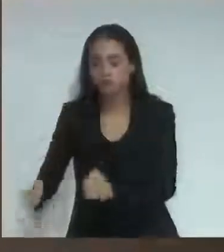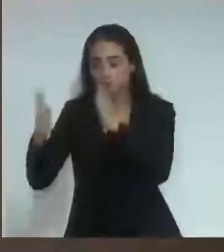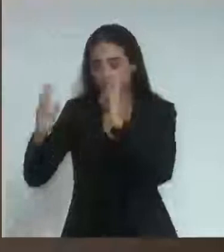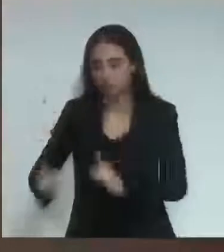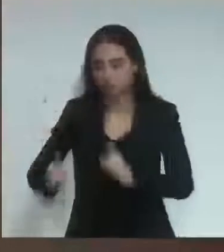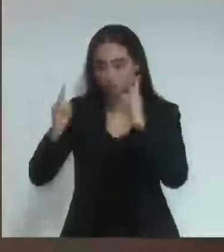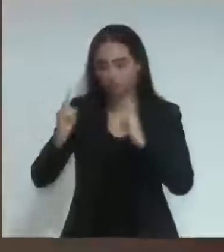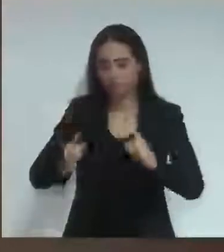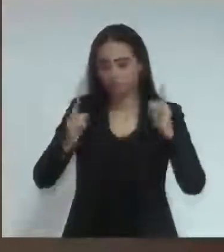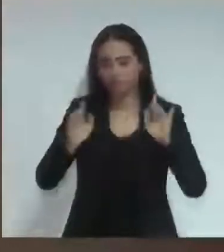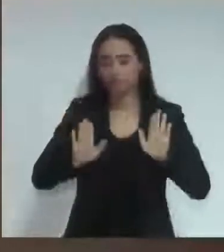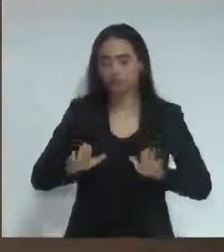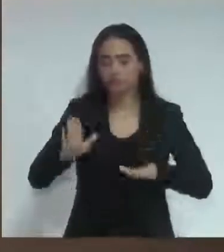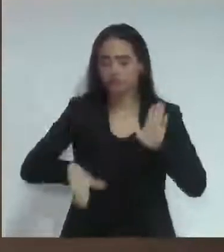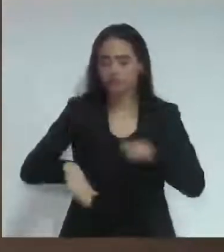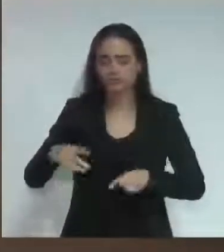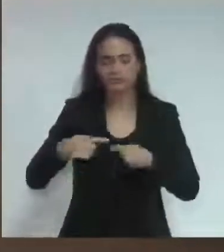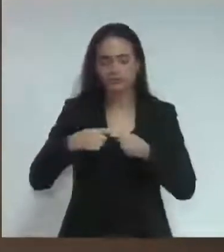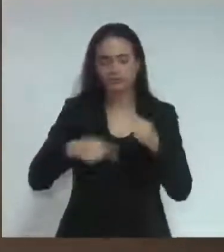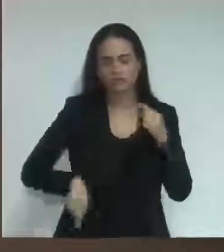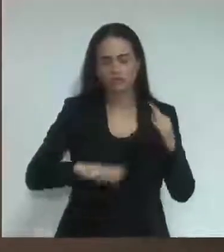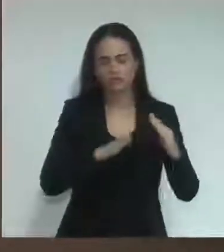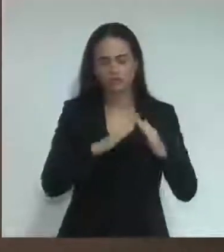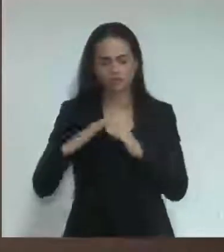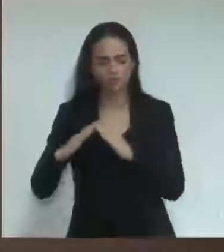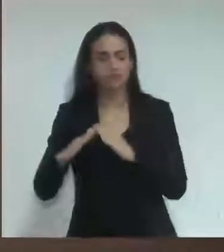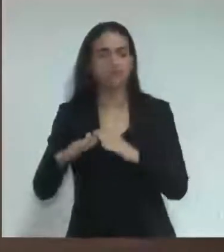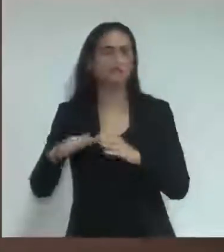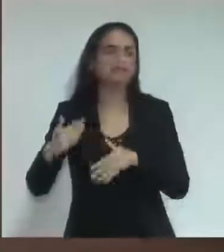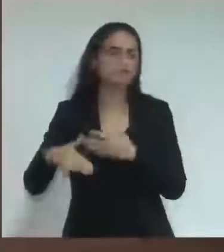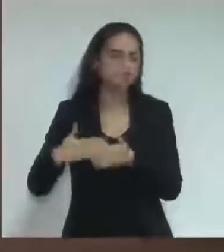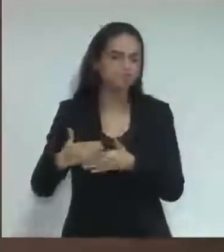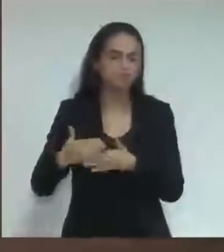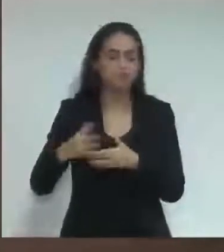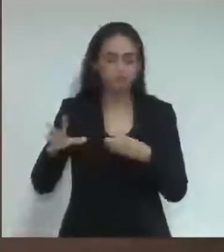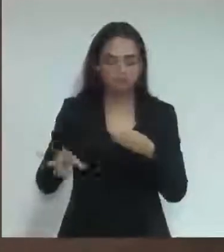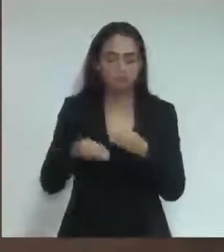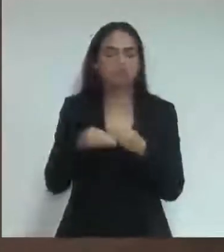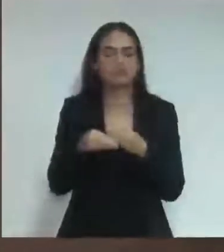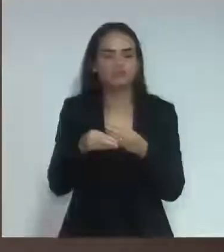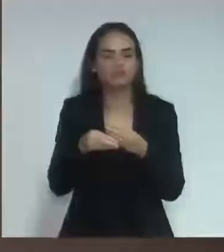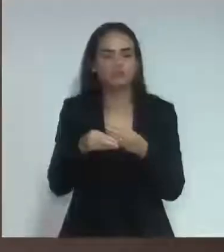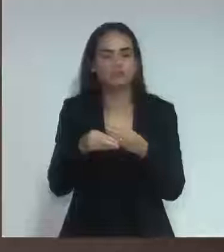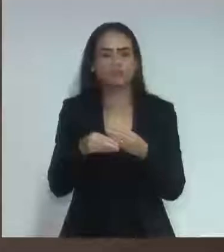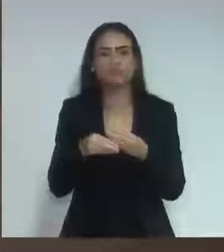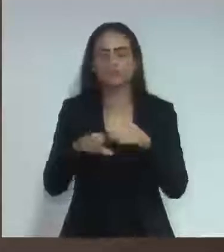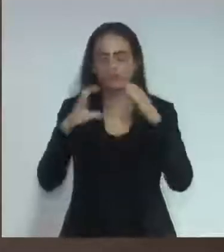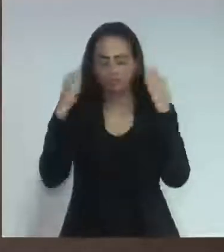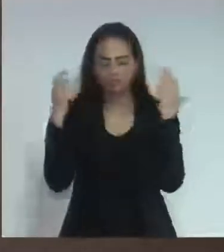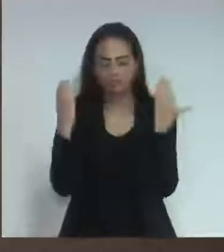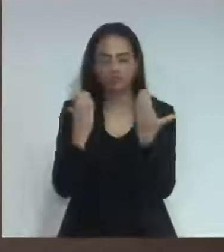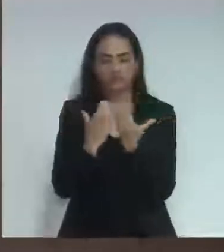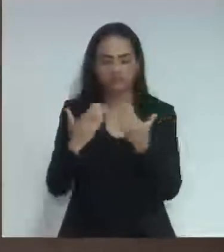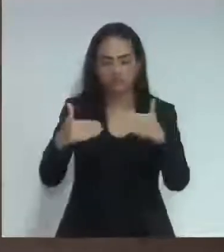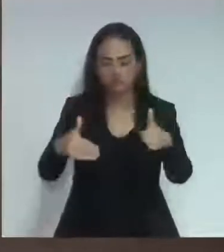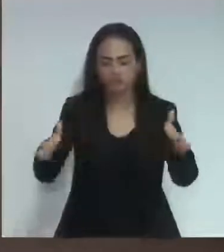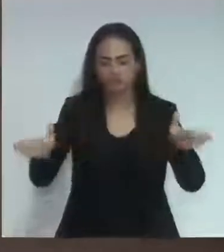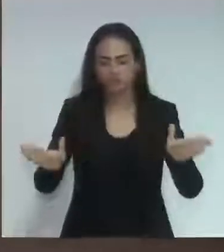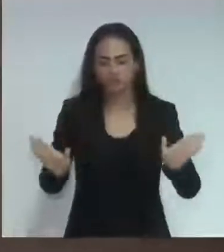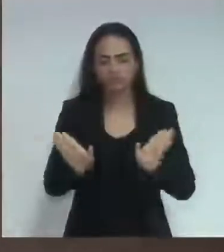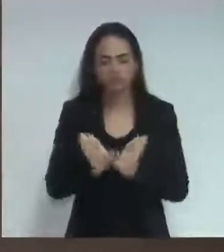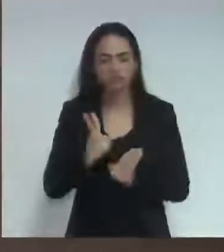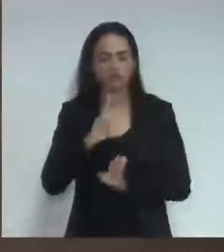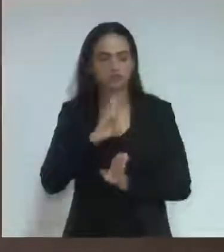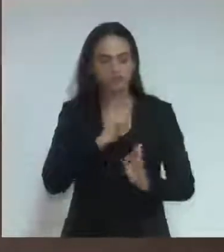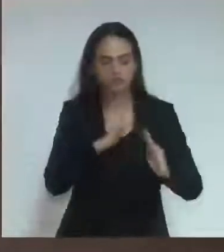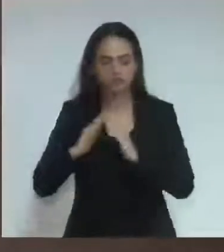não serviam e não servem. Então foi criada no formato, muitos deles, de loteamento fechado, né?